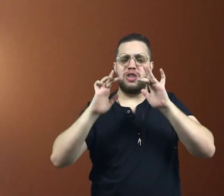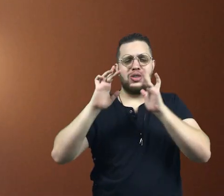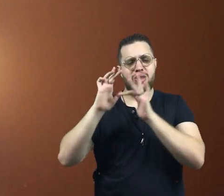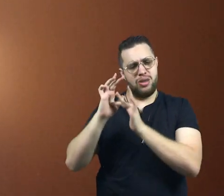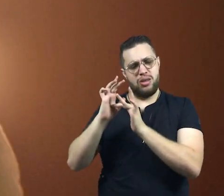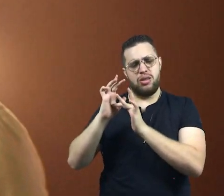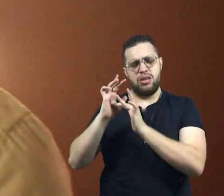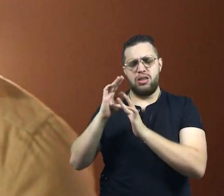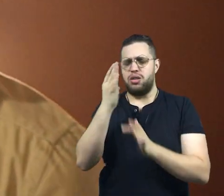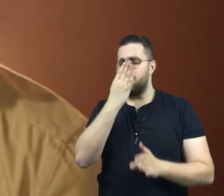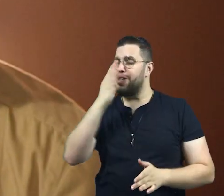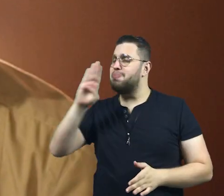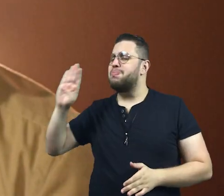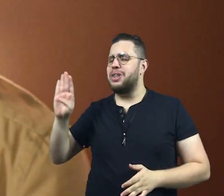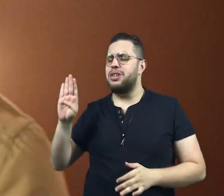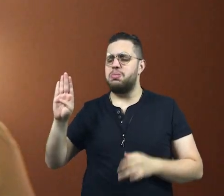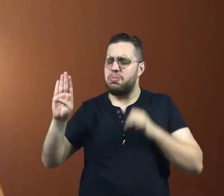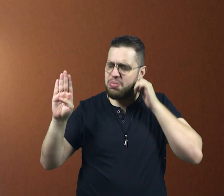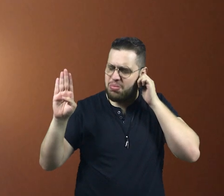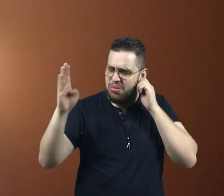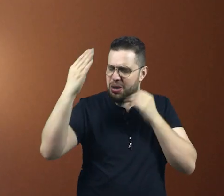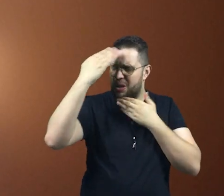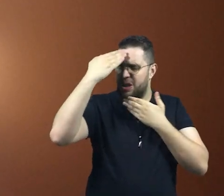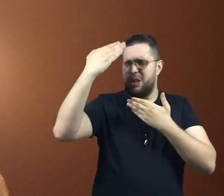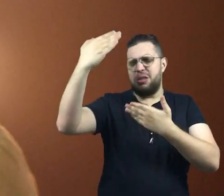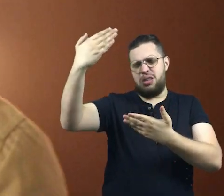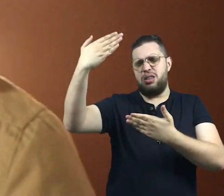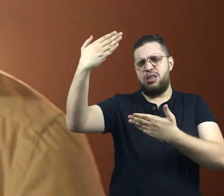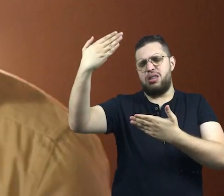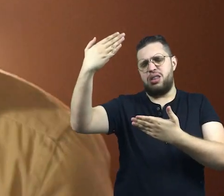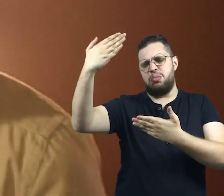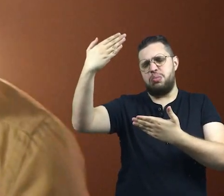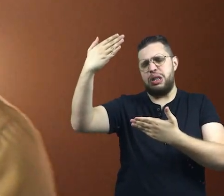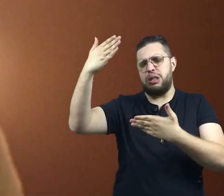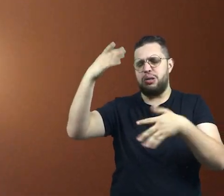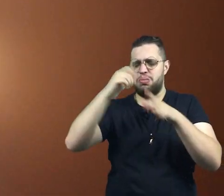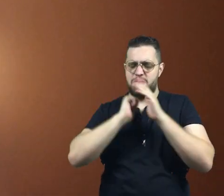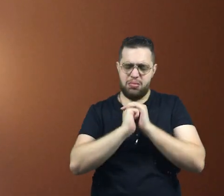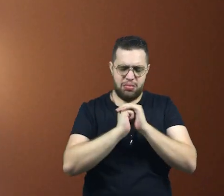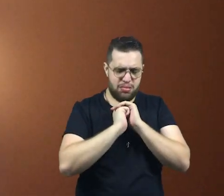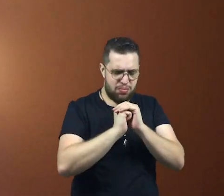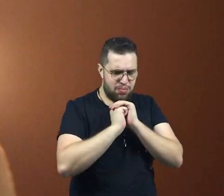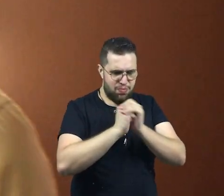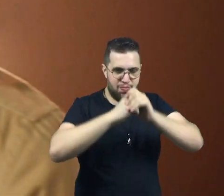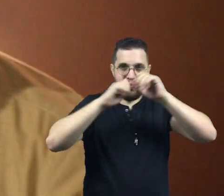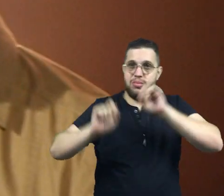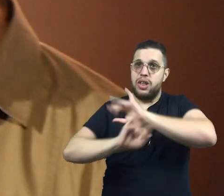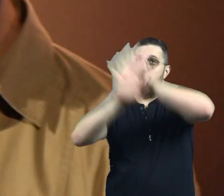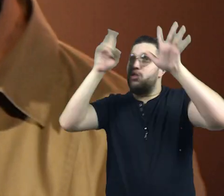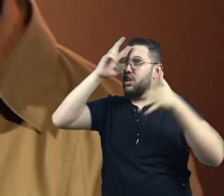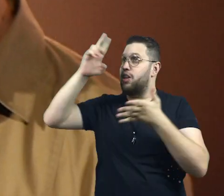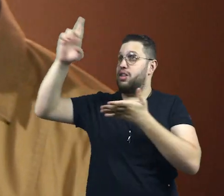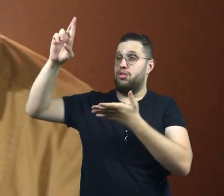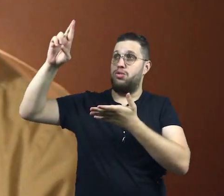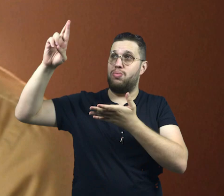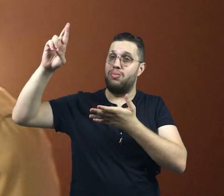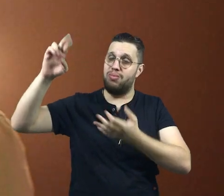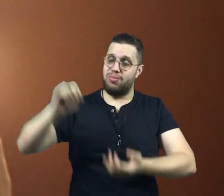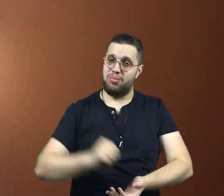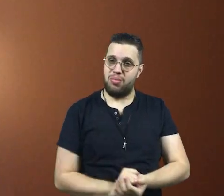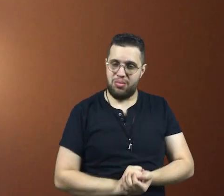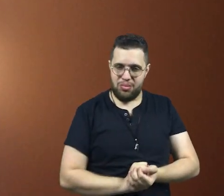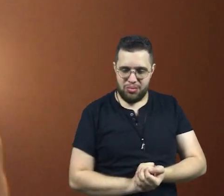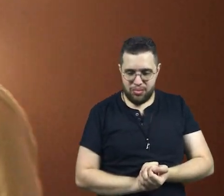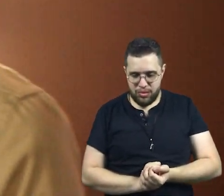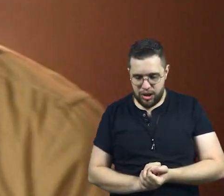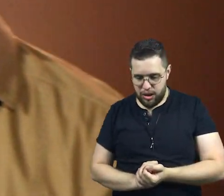Senhor, nós te pedimos e te agradecemos, amém. Glórias ao nosso Deus maravilhoso.